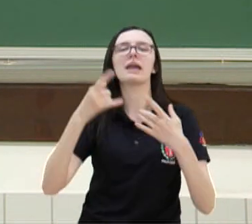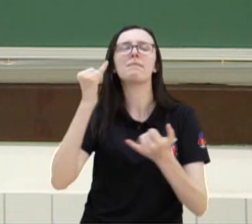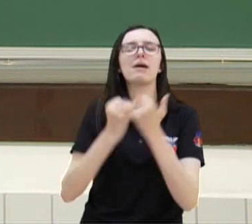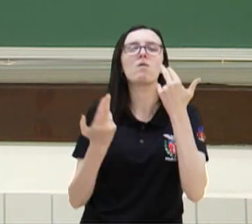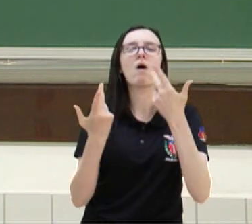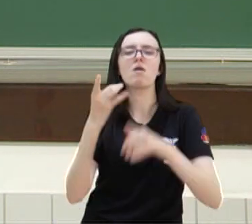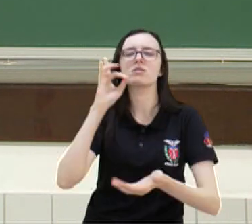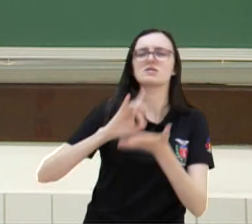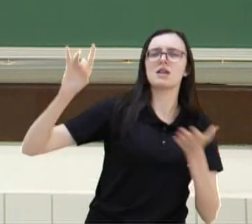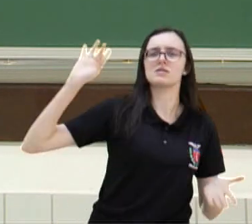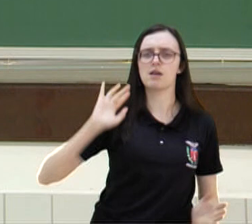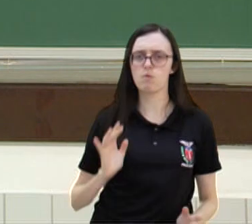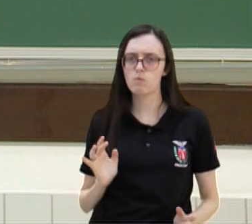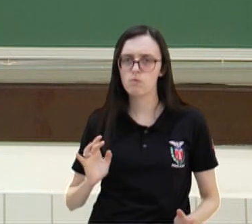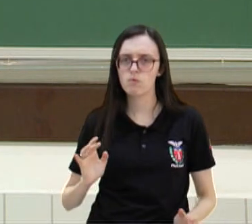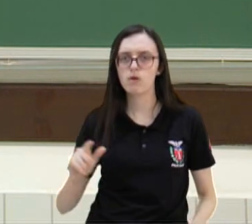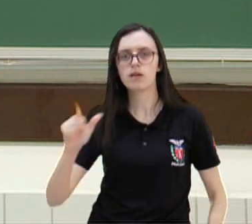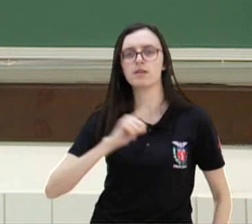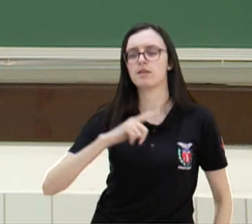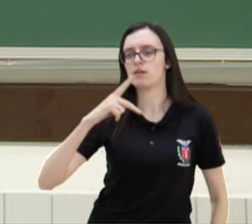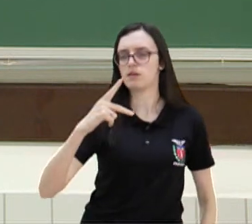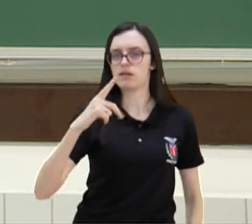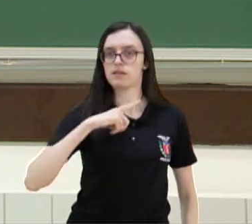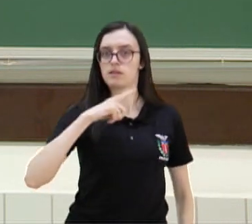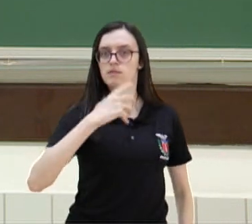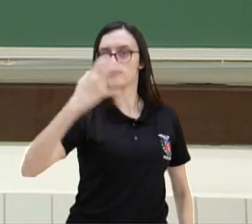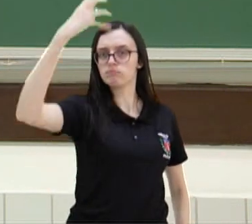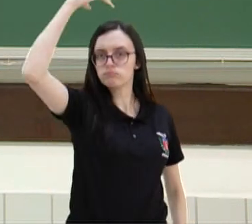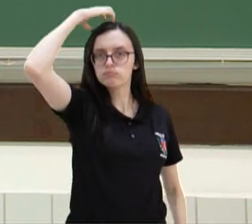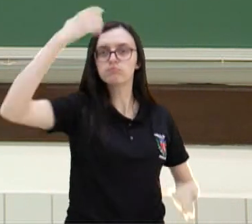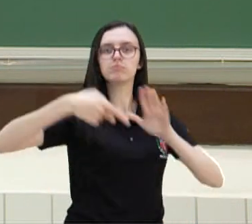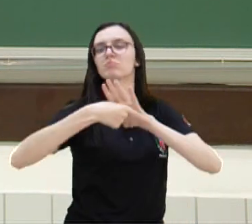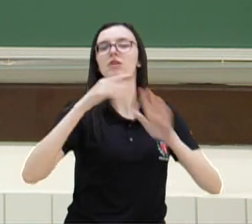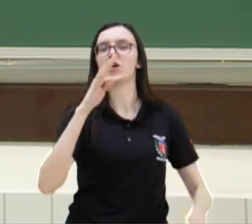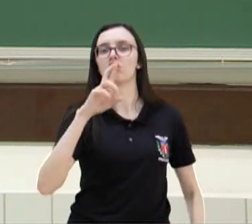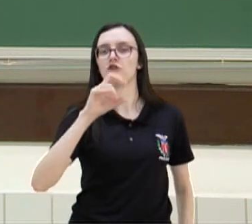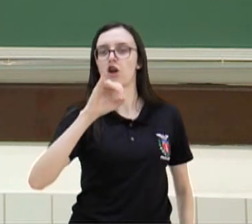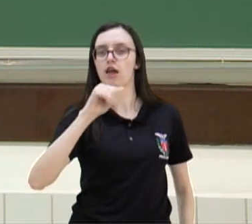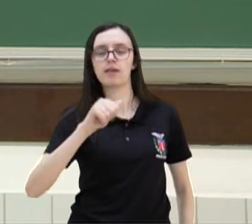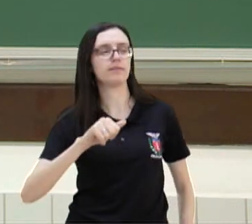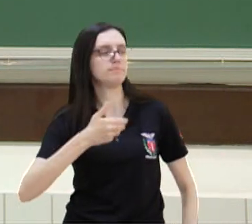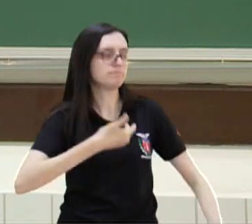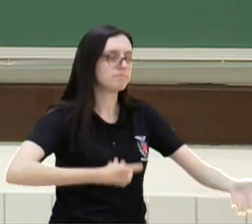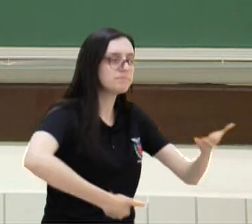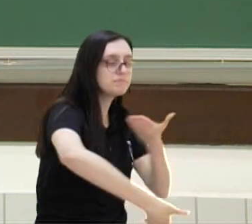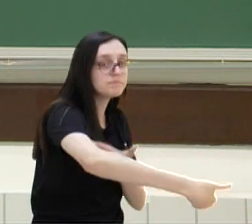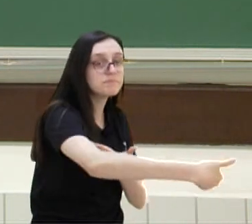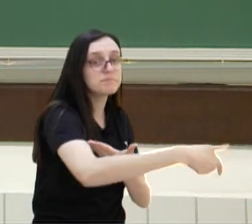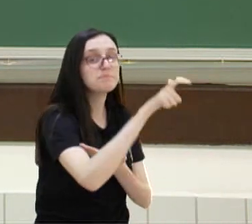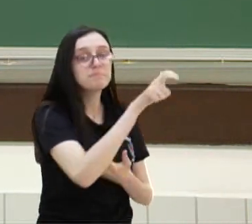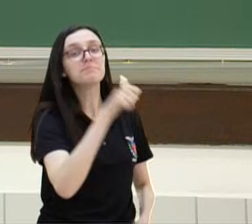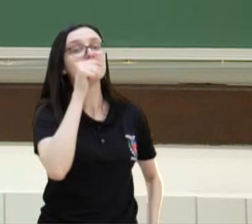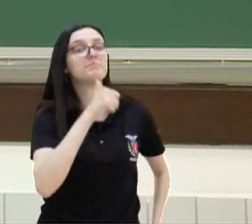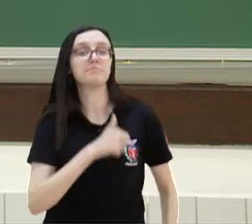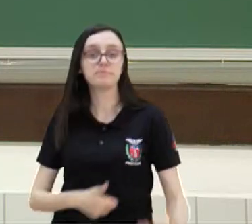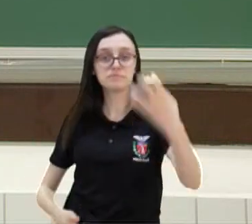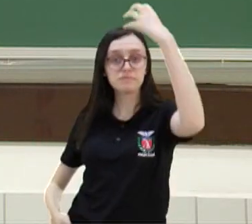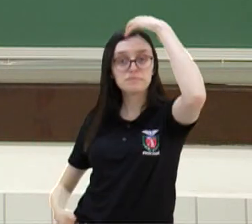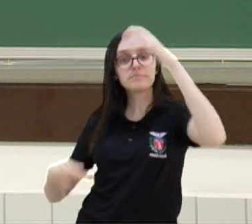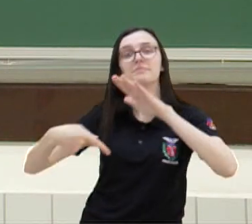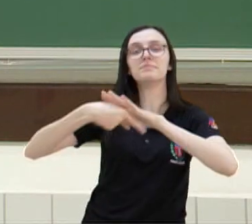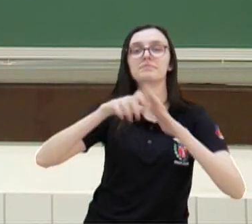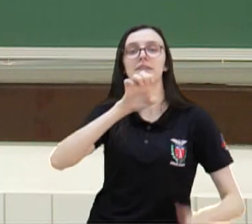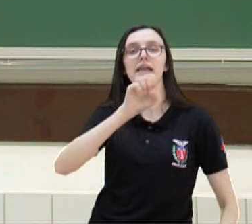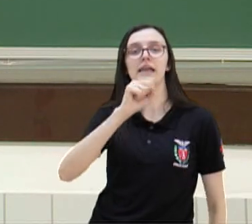traição. Paris, que era um príncipe de Troia, acaba tendo um relacionamento com Helena, que era a rainha de